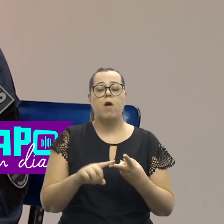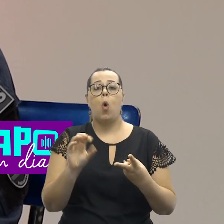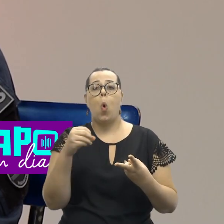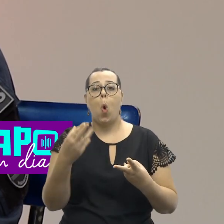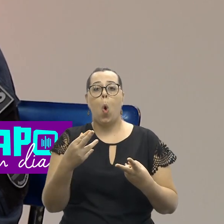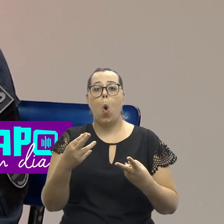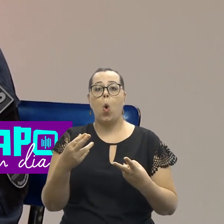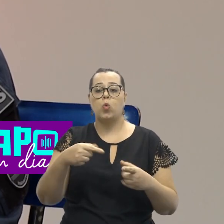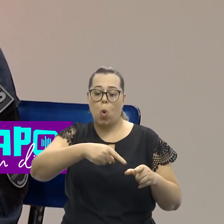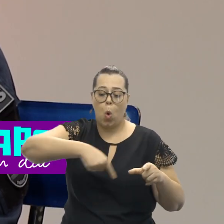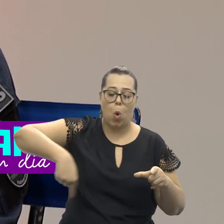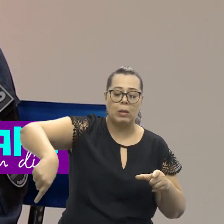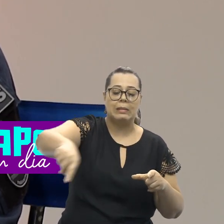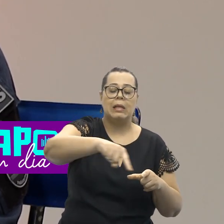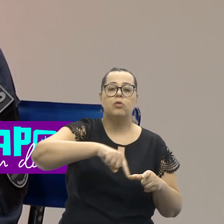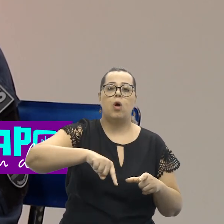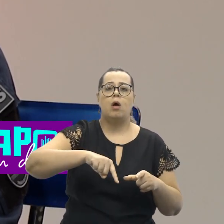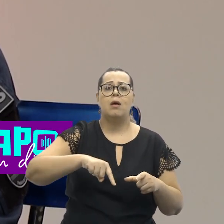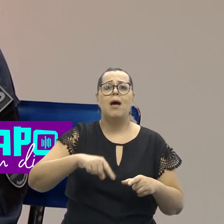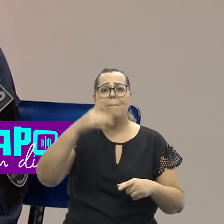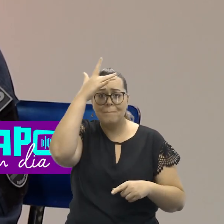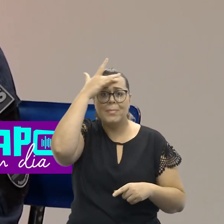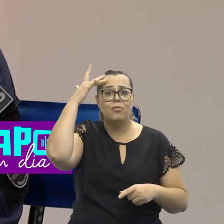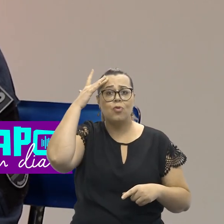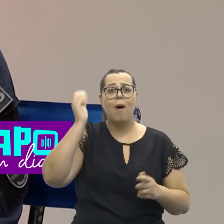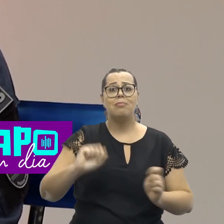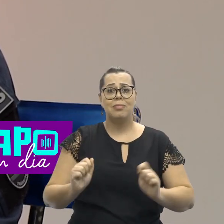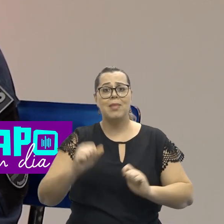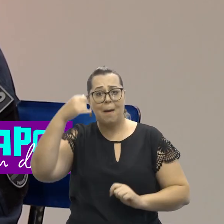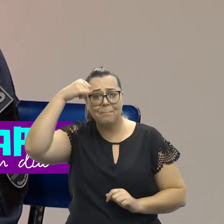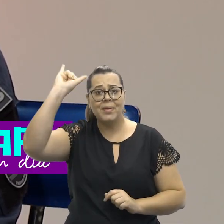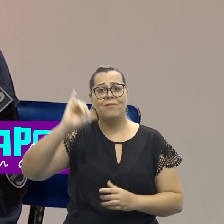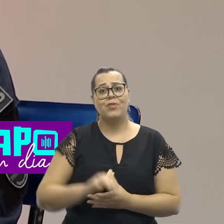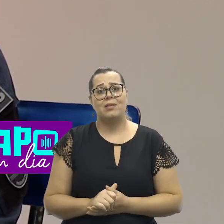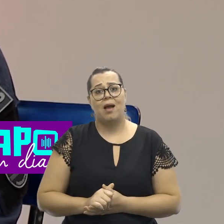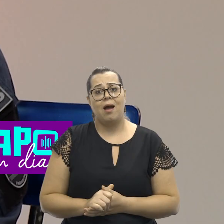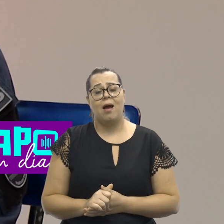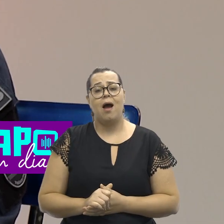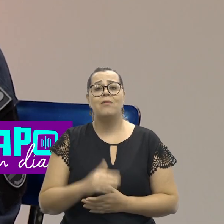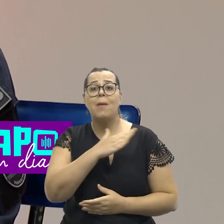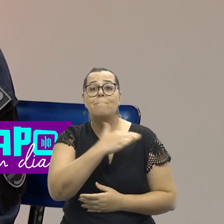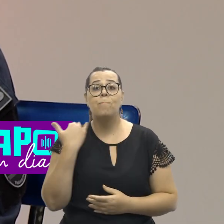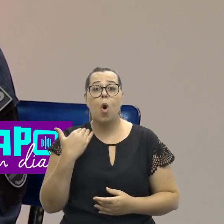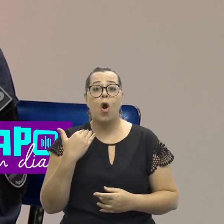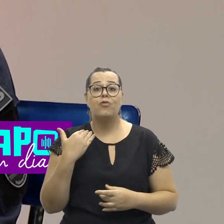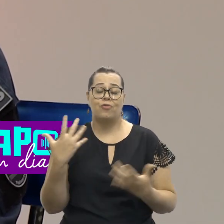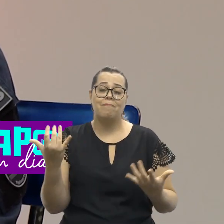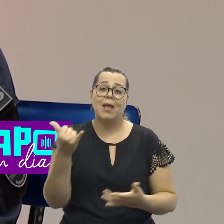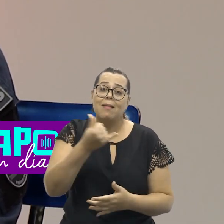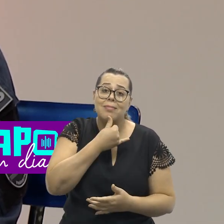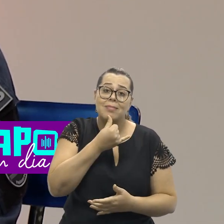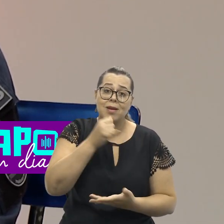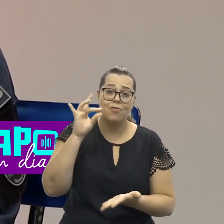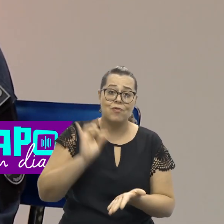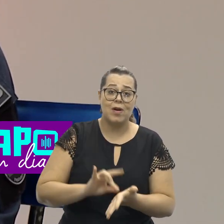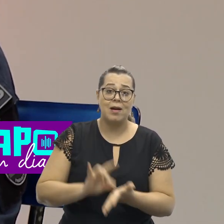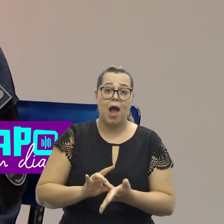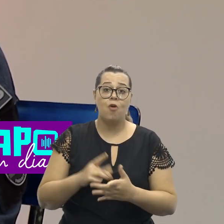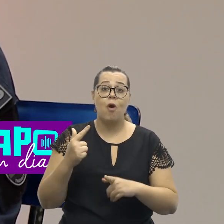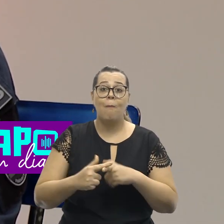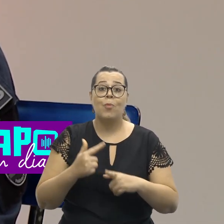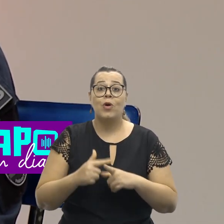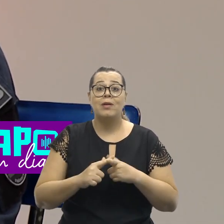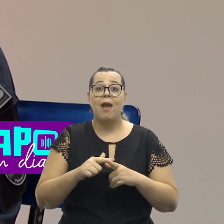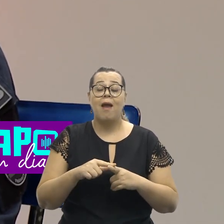em rotatórias. Então, são acidentes que são evitáveis. São mortes que são muito lamentáveis, porque elas